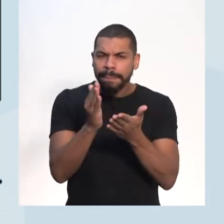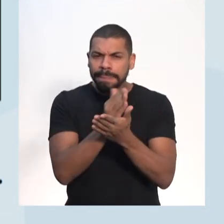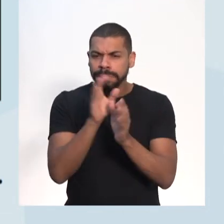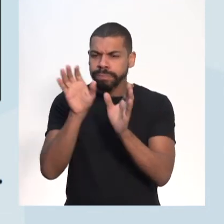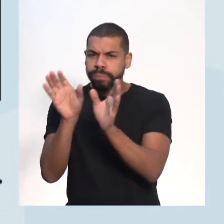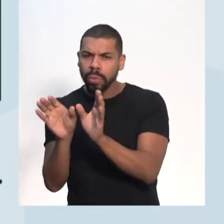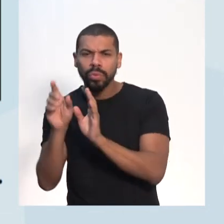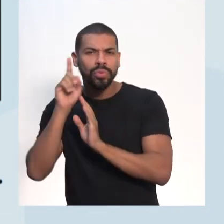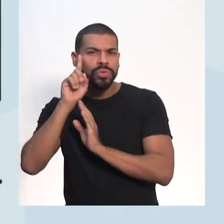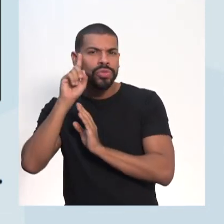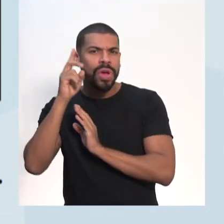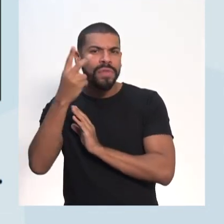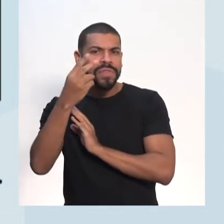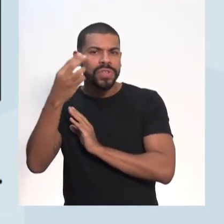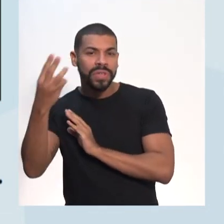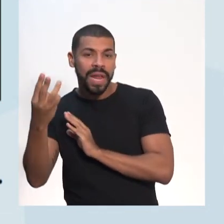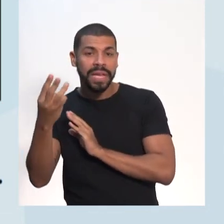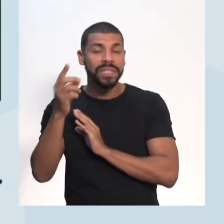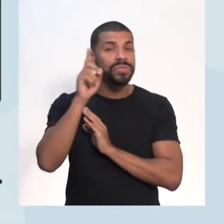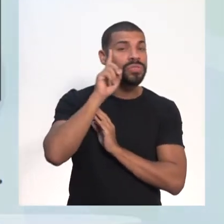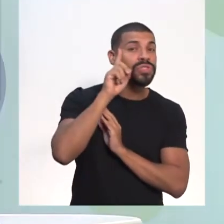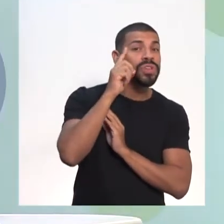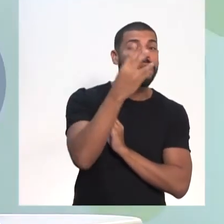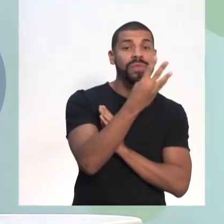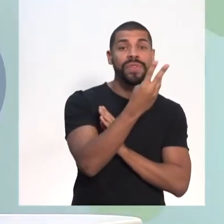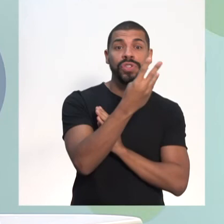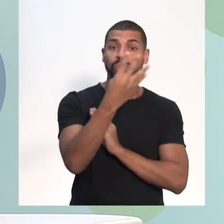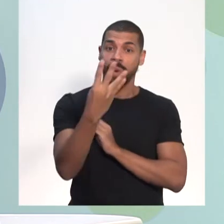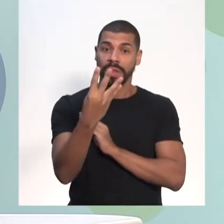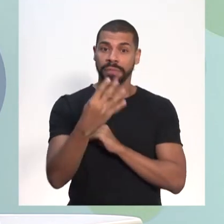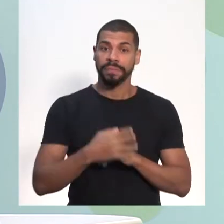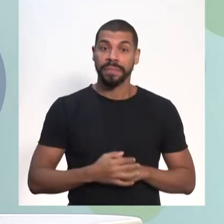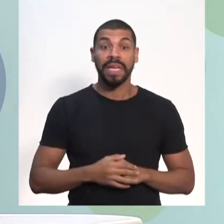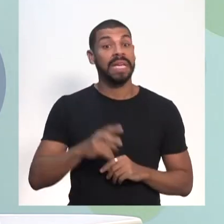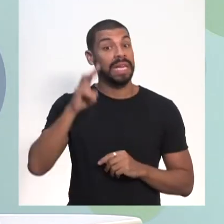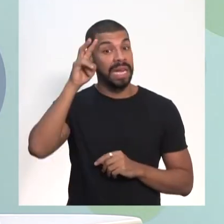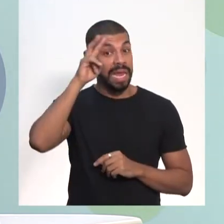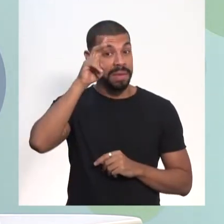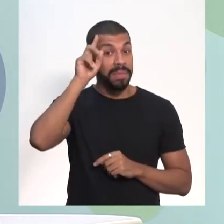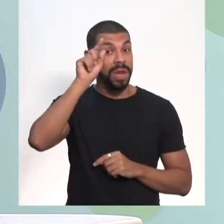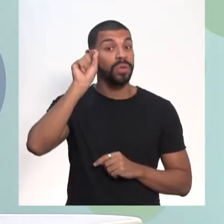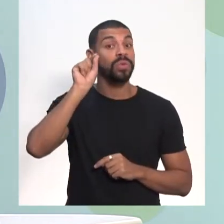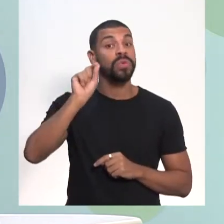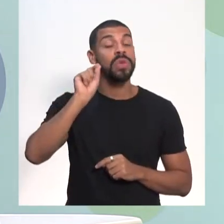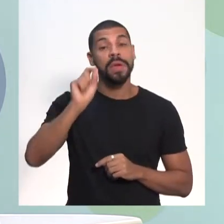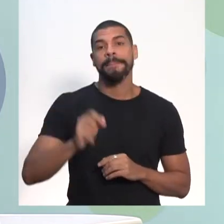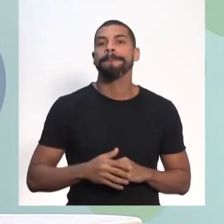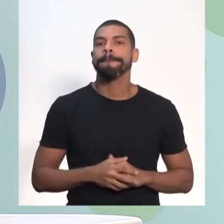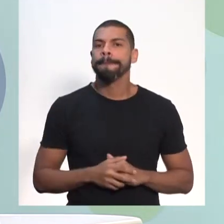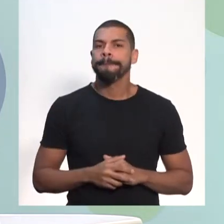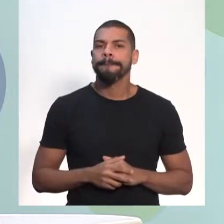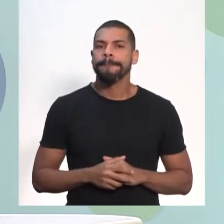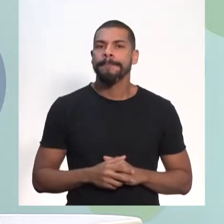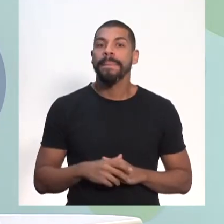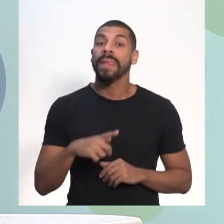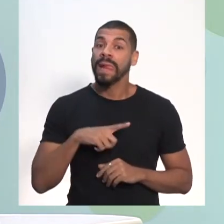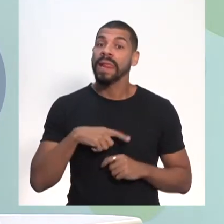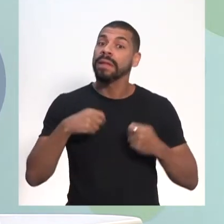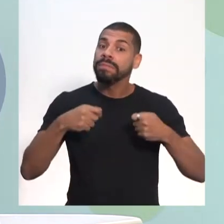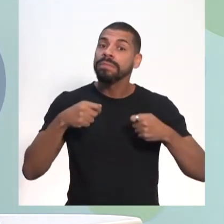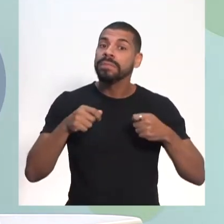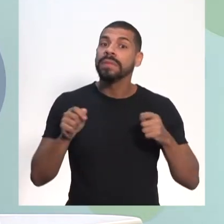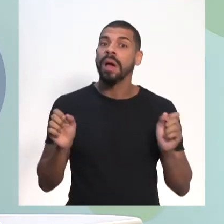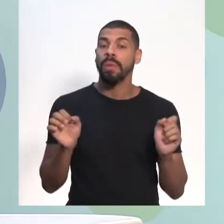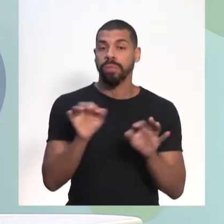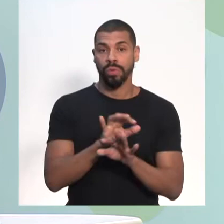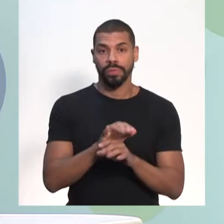dia 23, questionário do dia 24, e lembrando que nós temos um campo de encerramento que é justamente